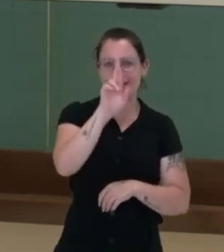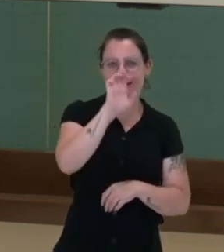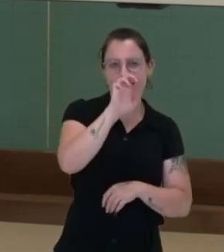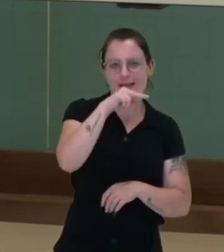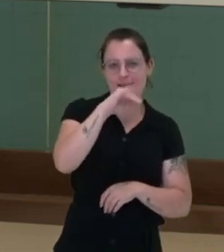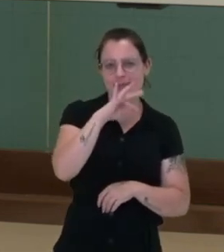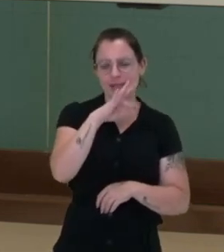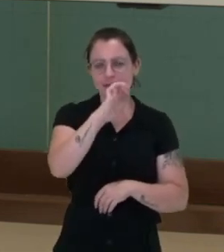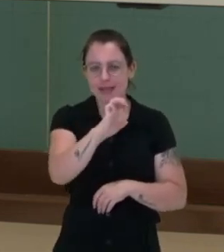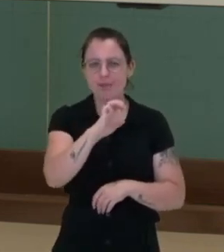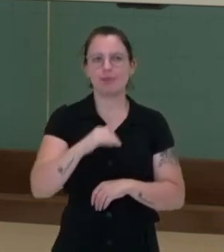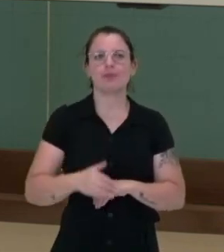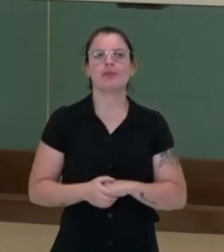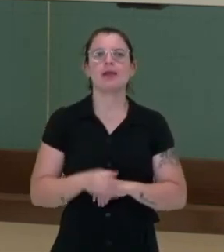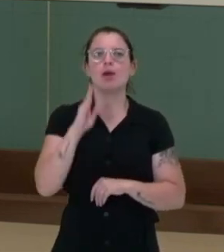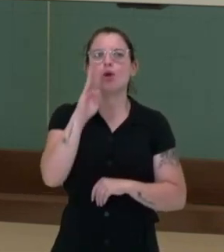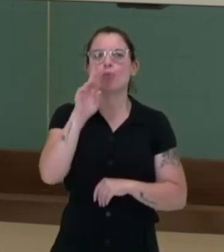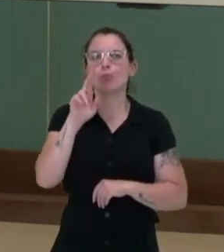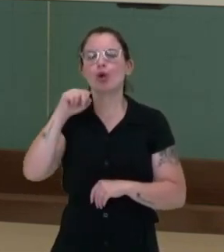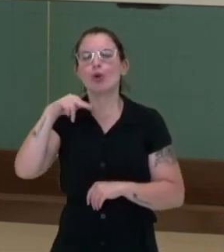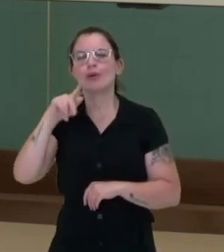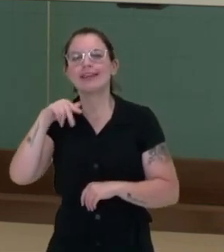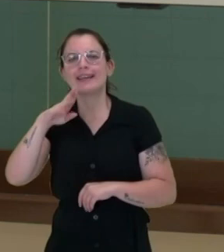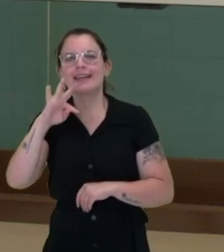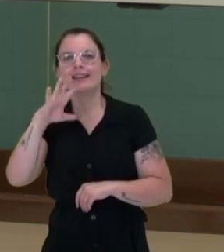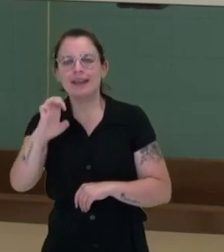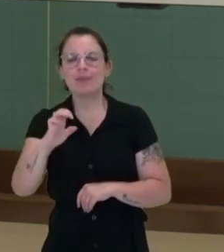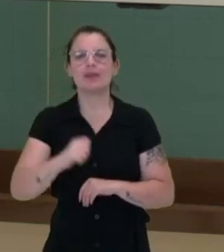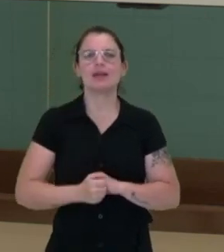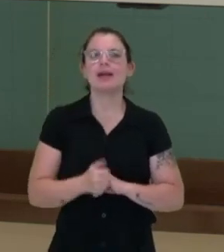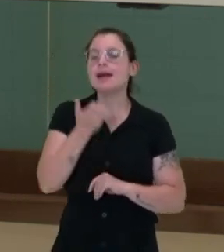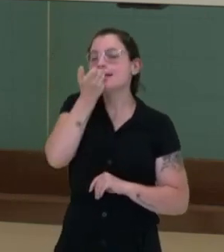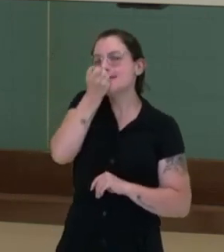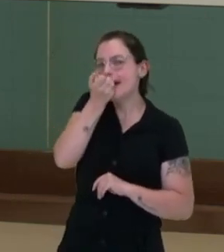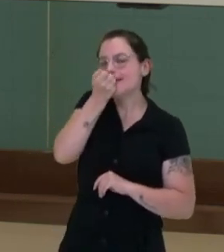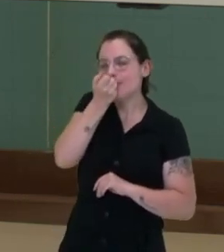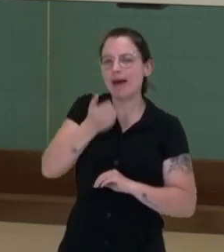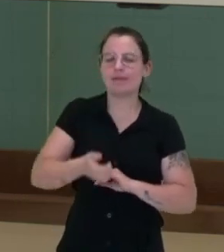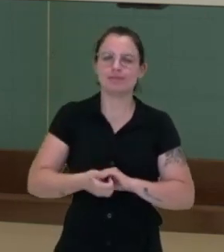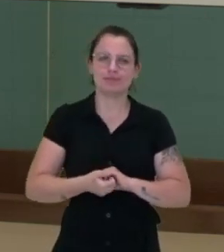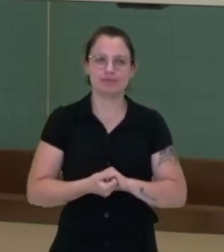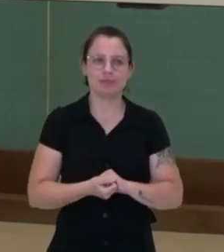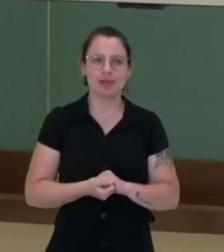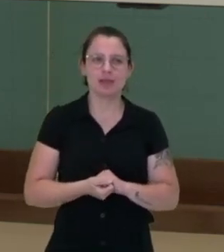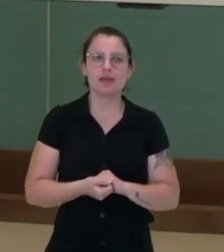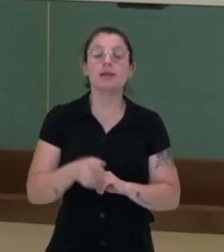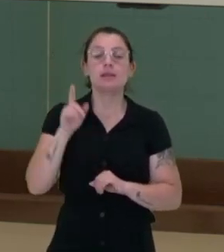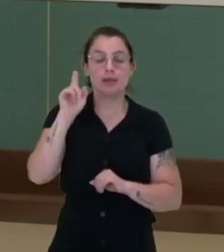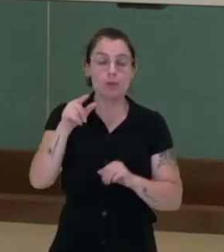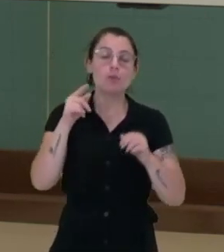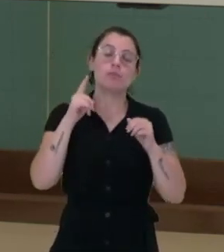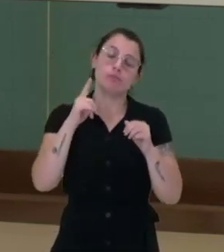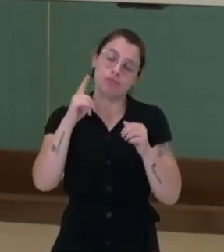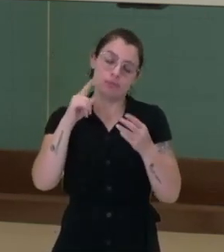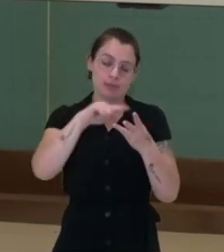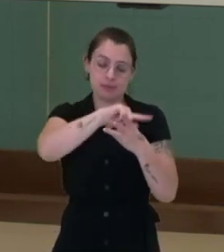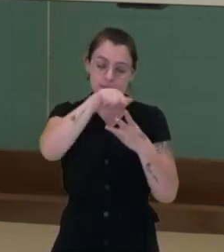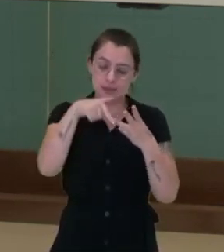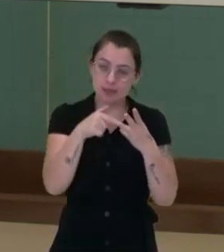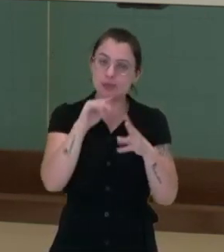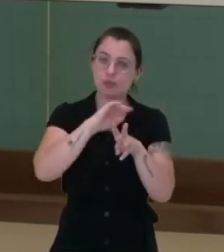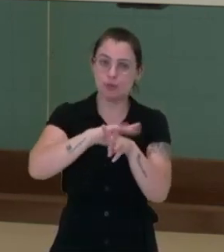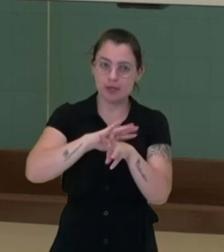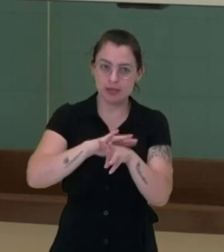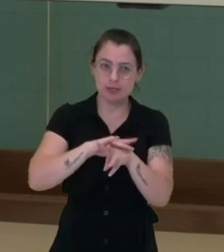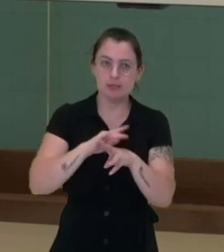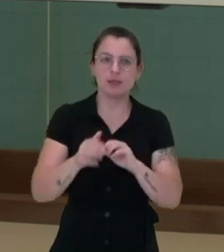e asma, também muito comum em algumas pessoas serem afetadas, né? Então, são diferentes as